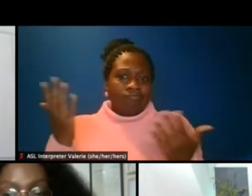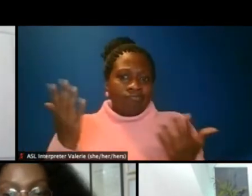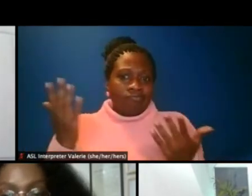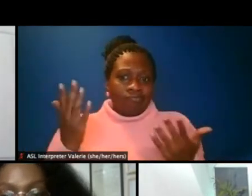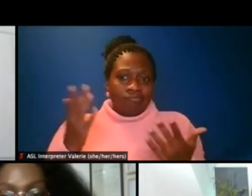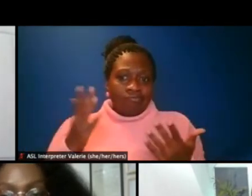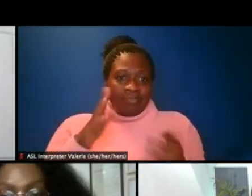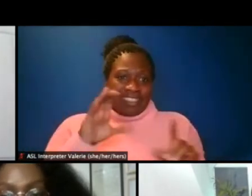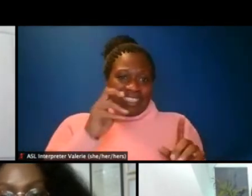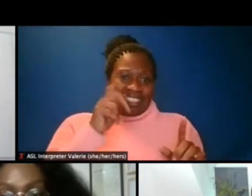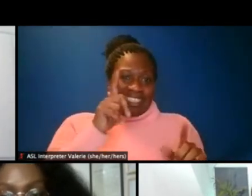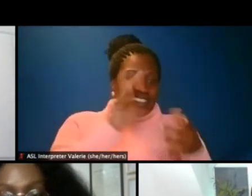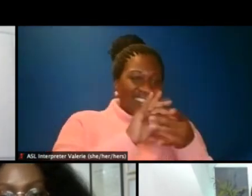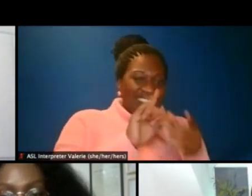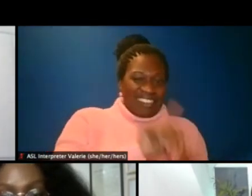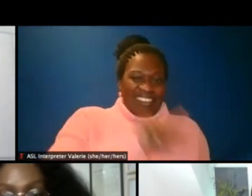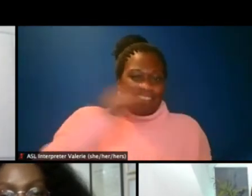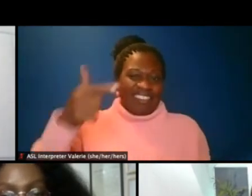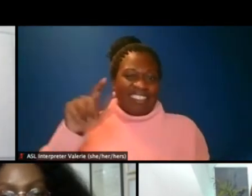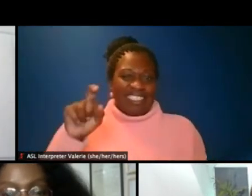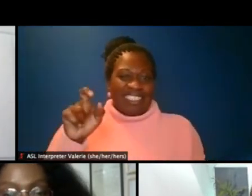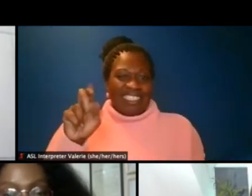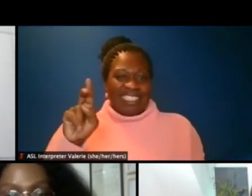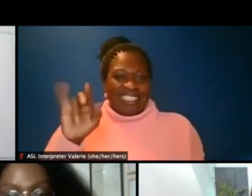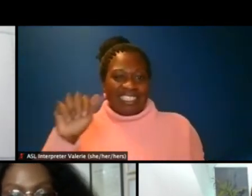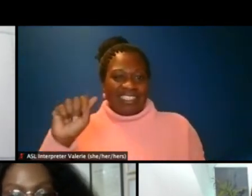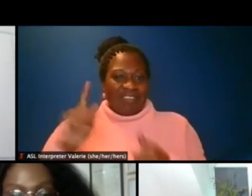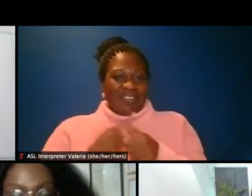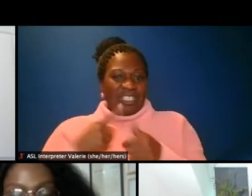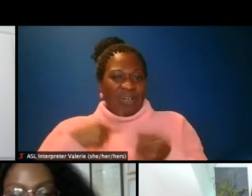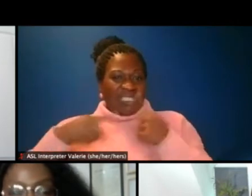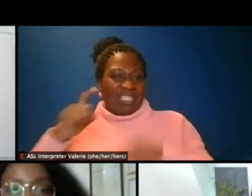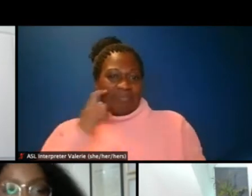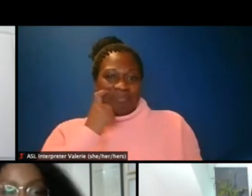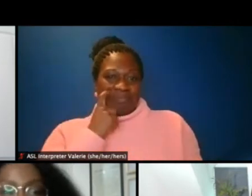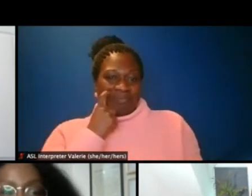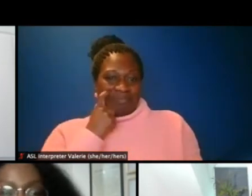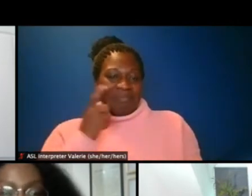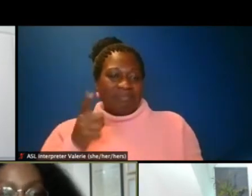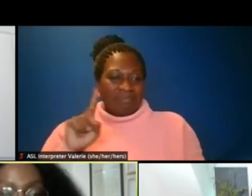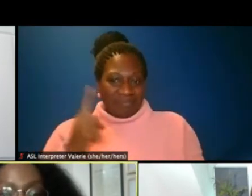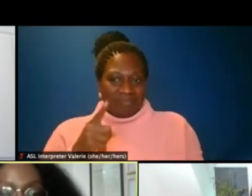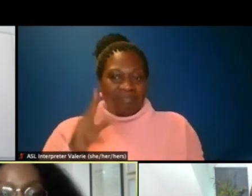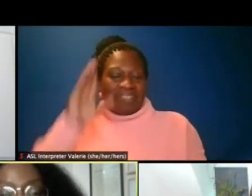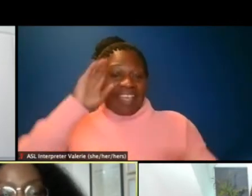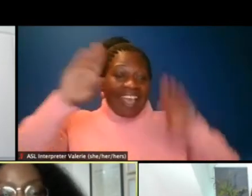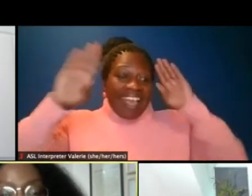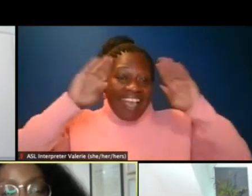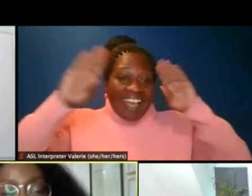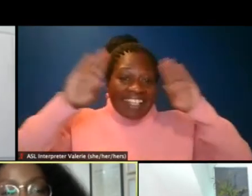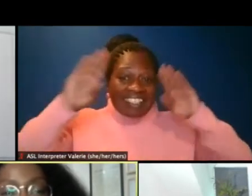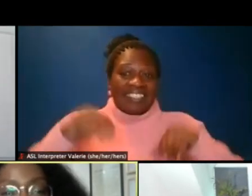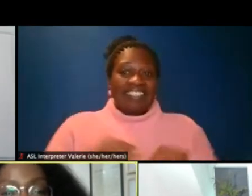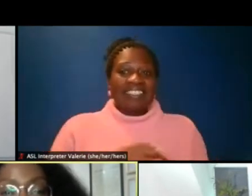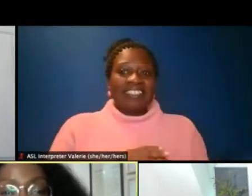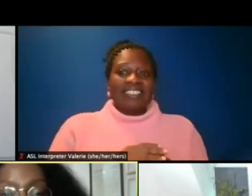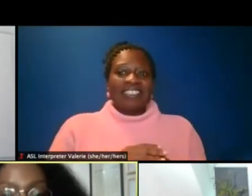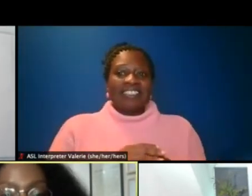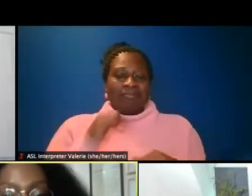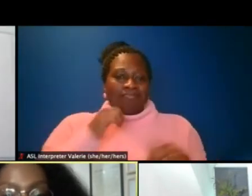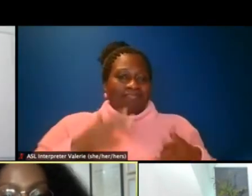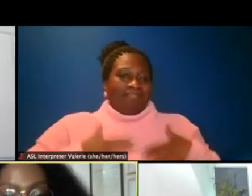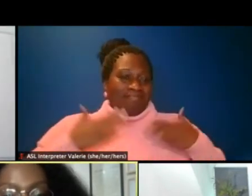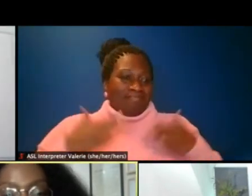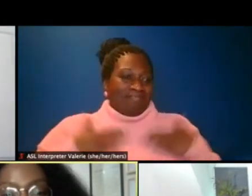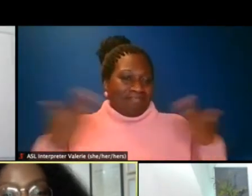Since Chanel was just talking, let's go to Xênia first, and then we'll go to Chanel. Hi, everyone. I'm so glad to